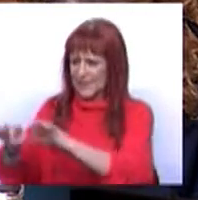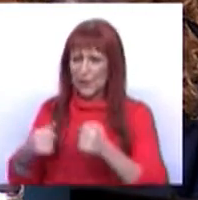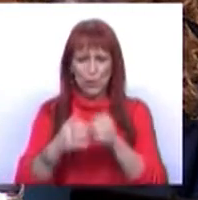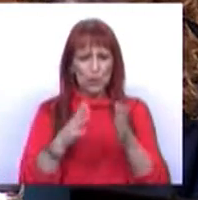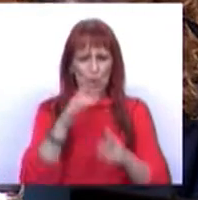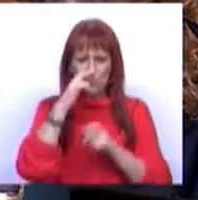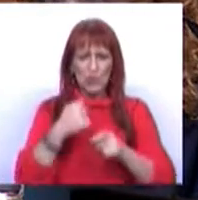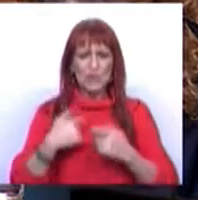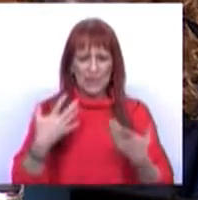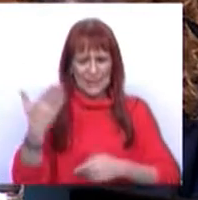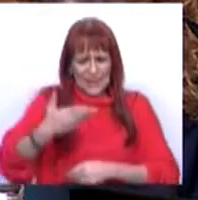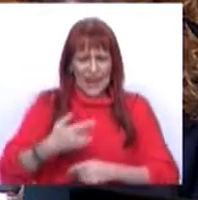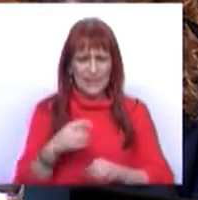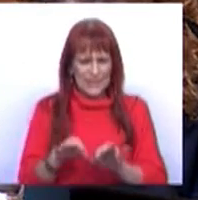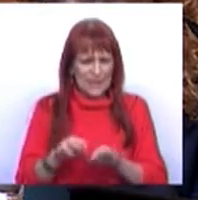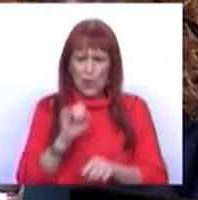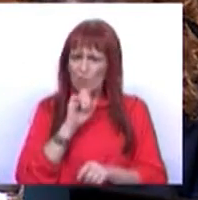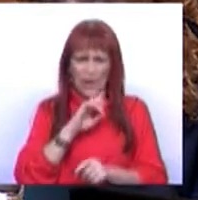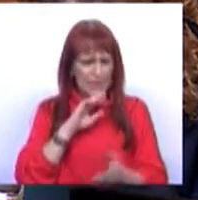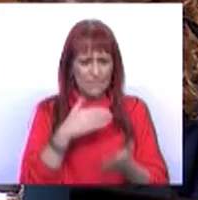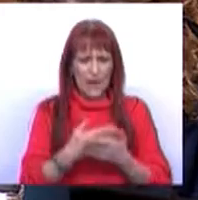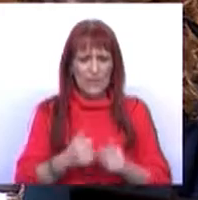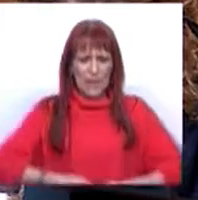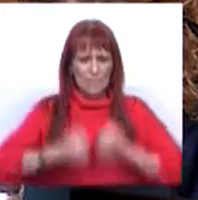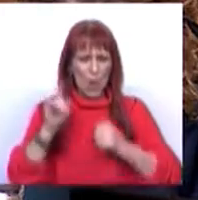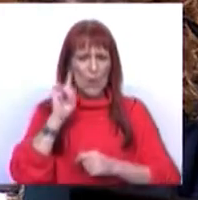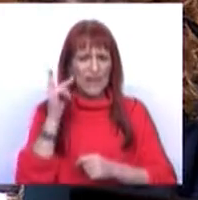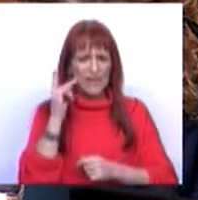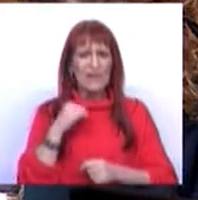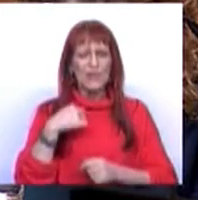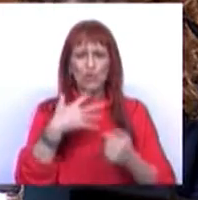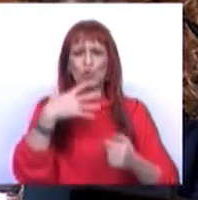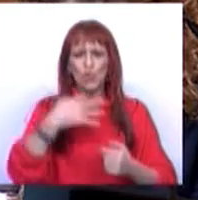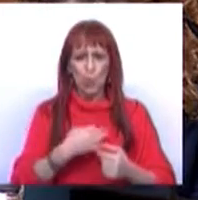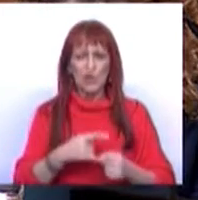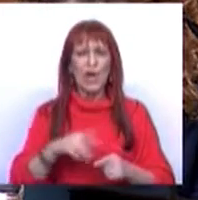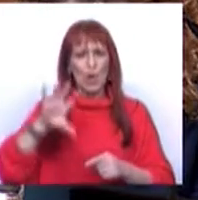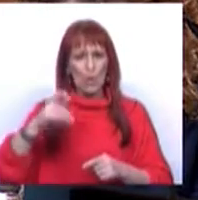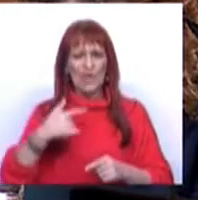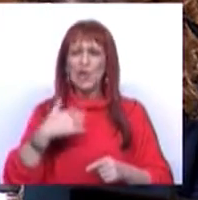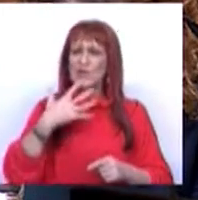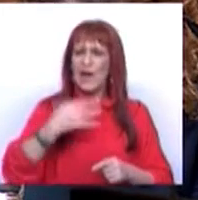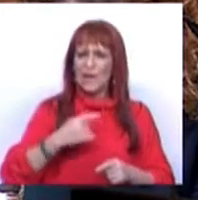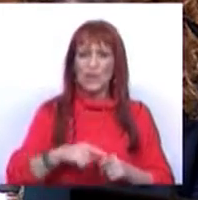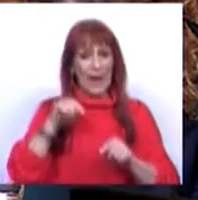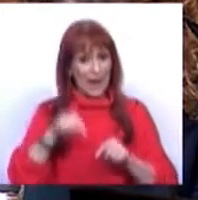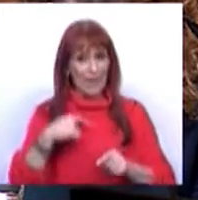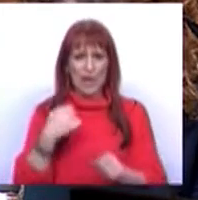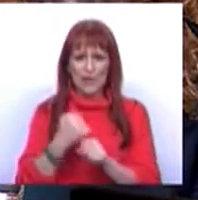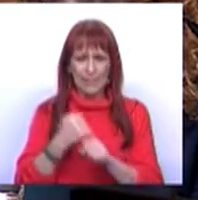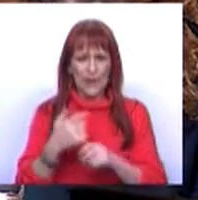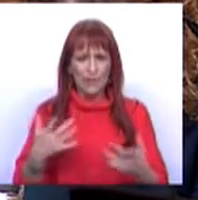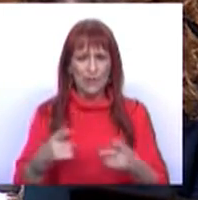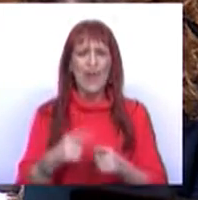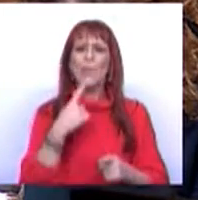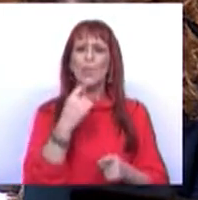os cidadãos têm o direito às mesmas oportunidades, a uma melhor qualidade de vida. E é esse o país em que acreditamos e é para isso que trabalhamos.